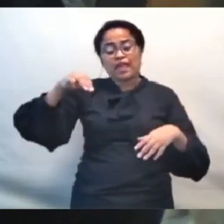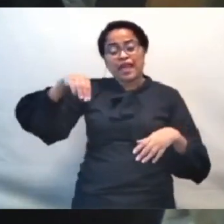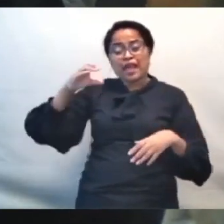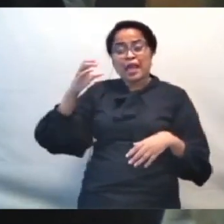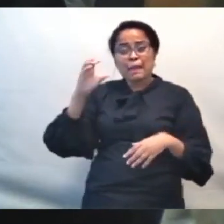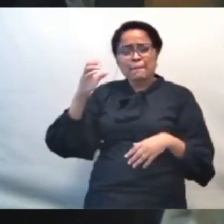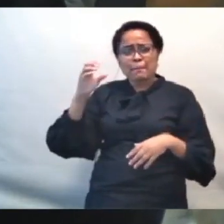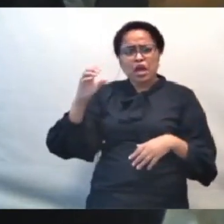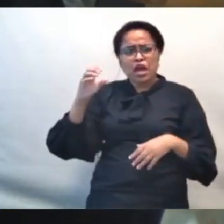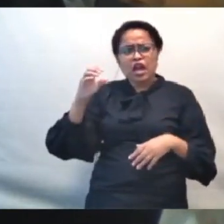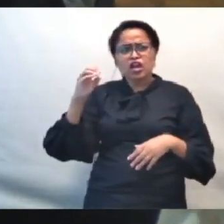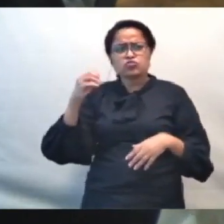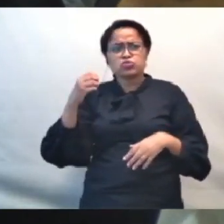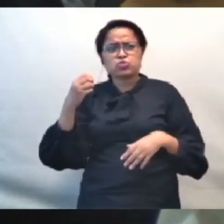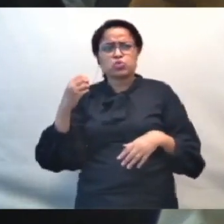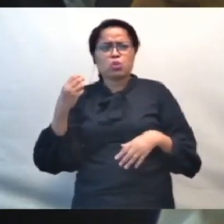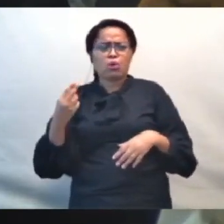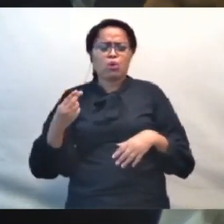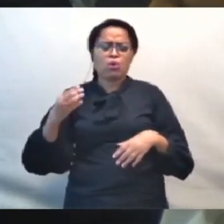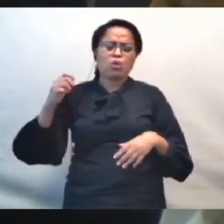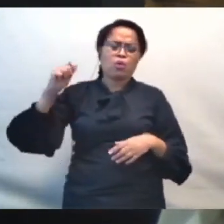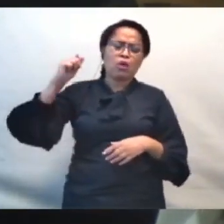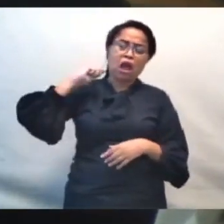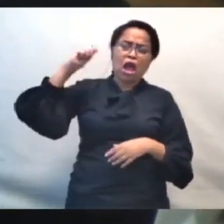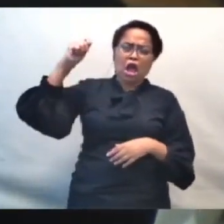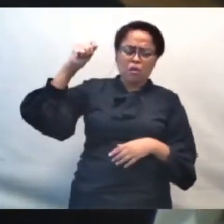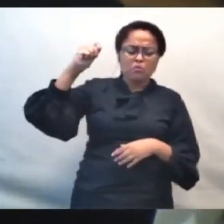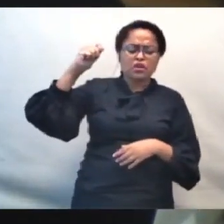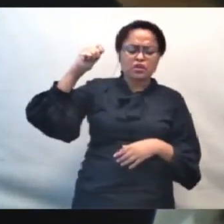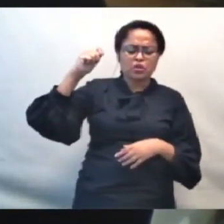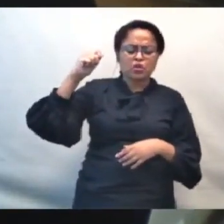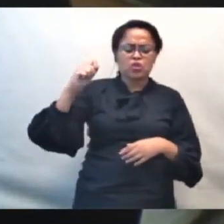regularizaremos todas essas demandas, sobretudo de capim e roçada.